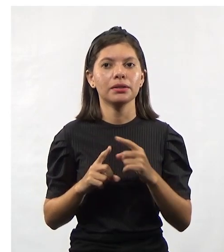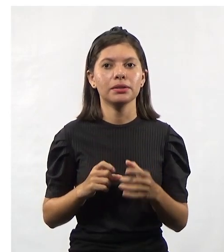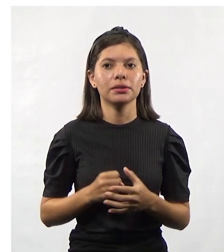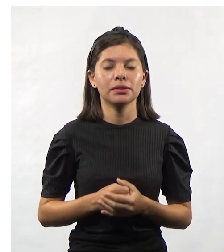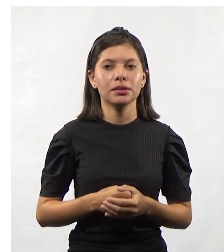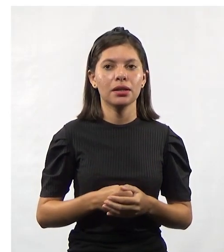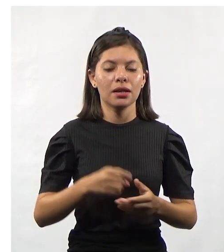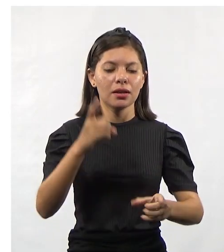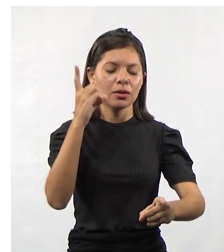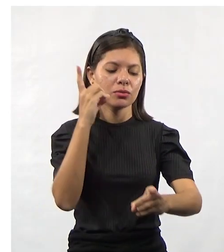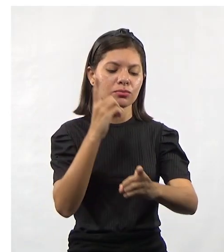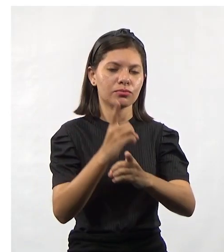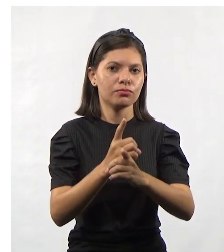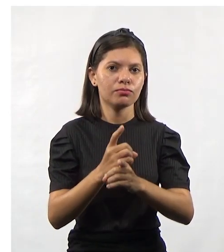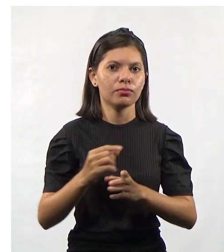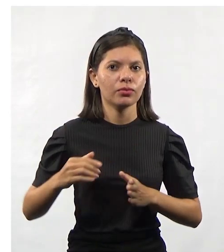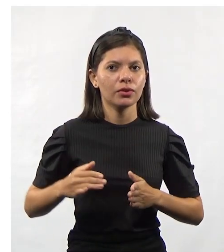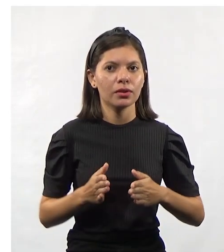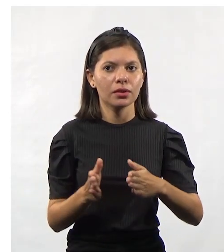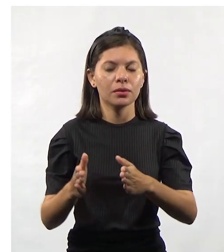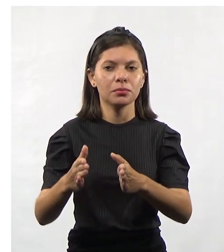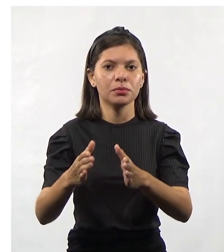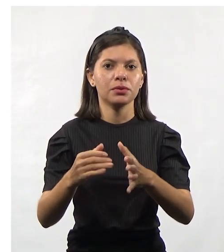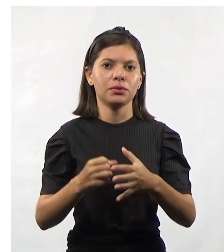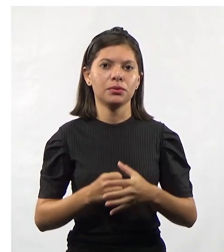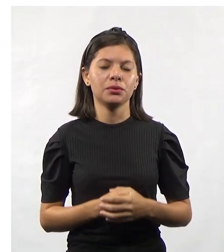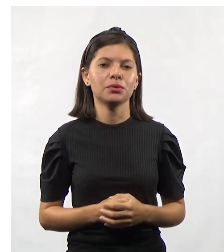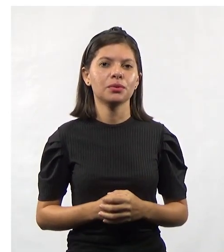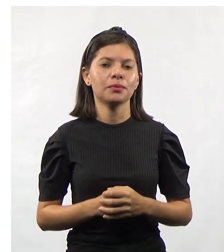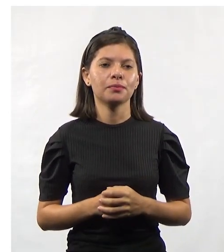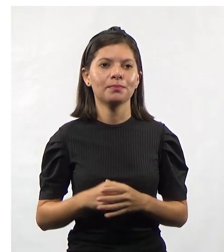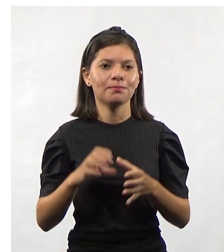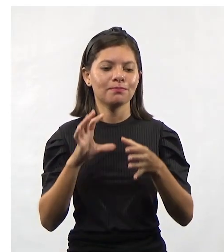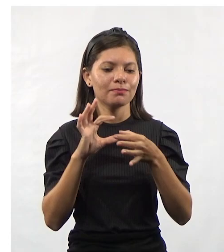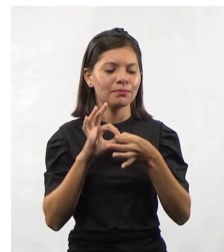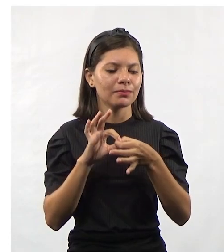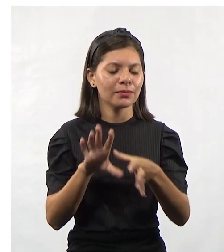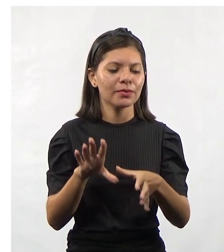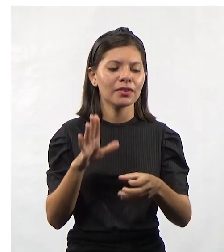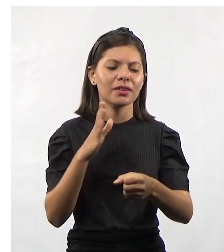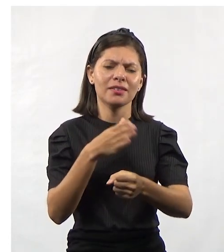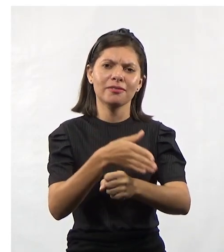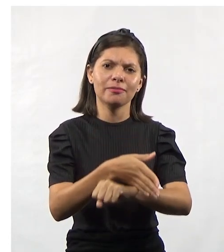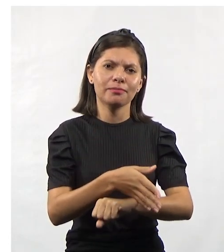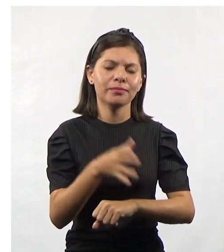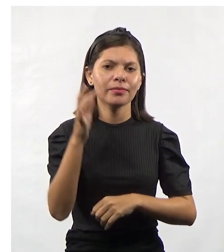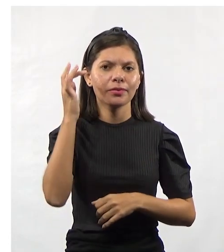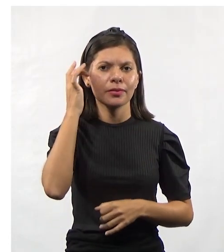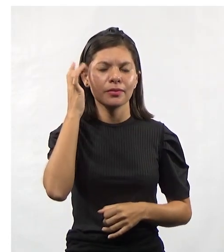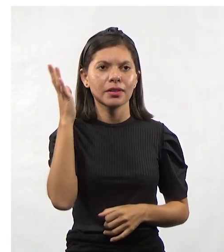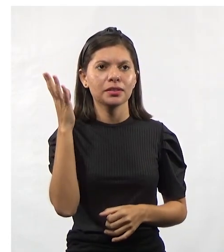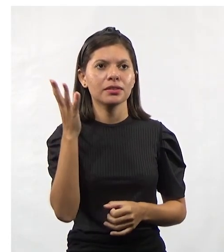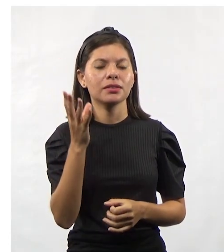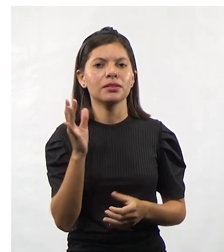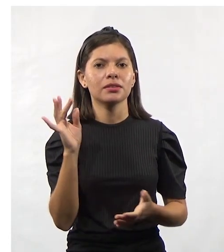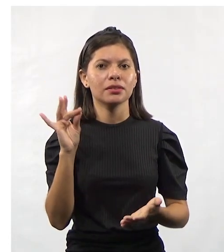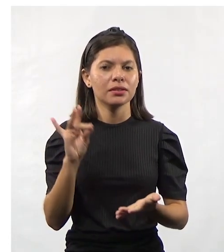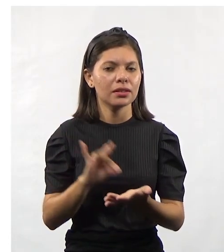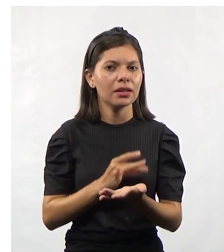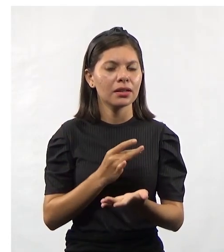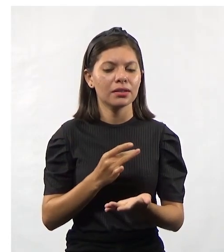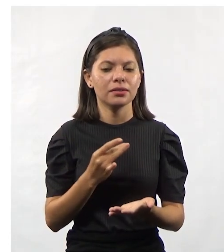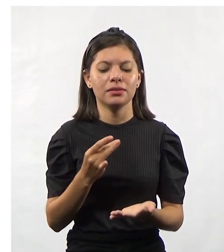sociedade, mais poderemos encontrar os caminhos para que eles se tornem